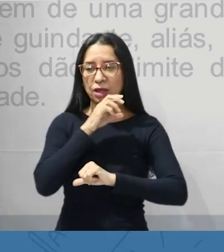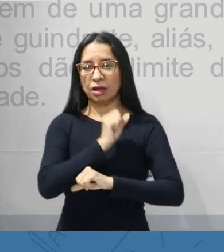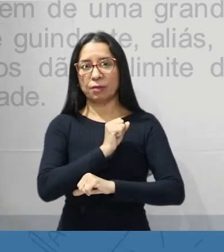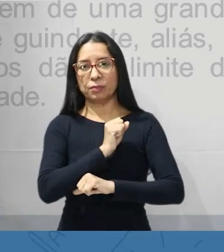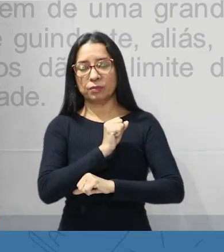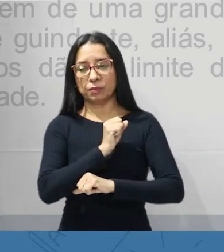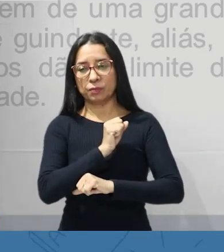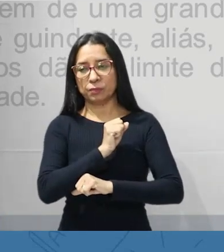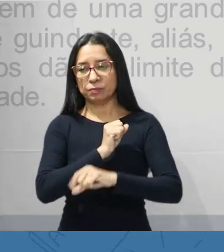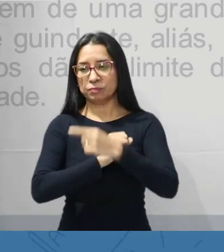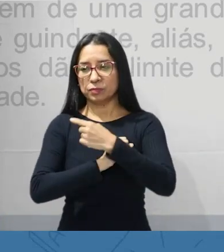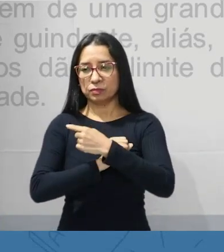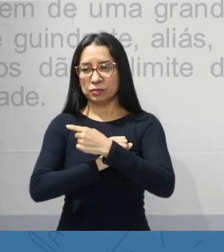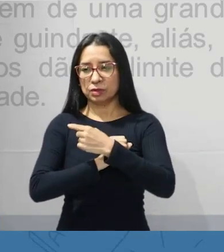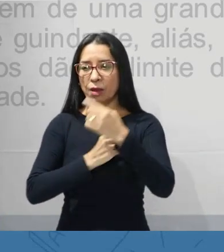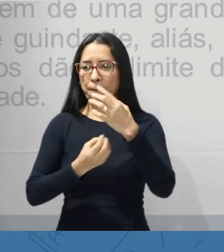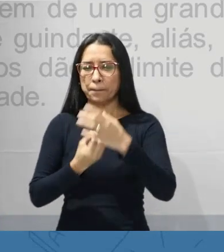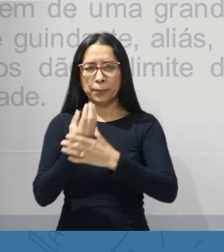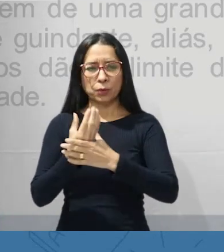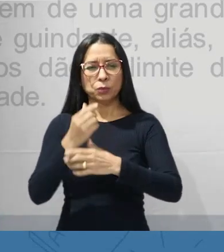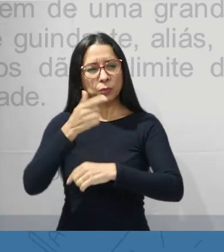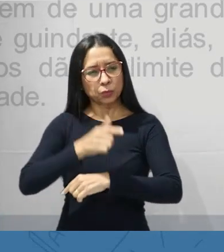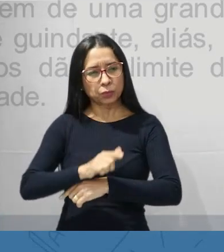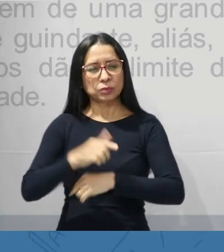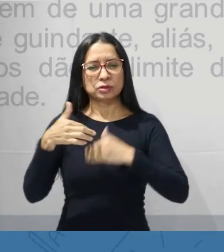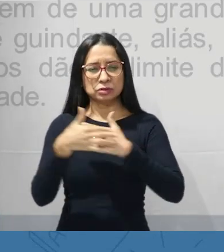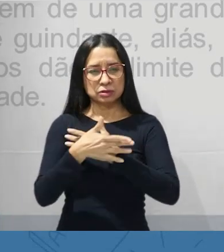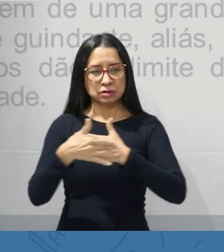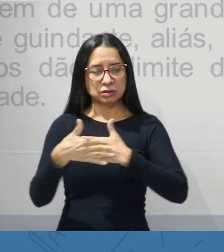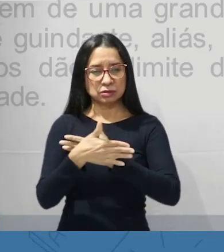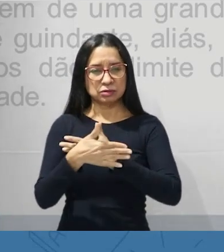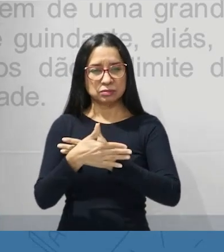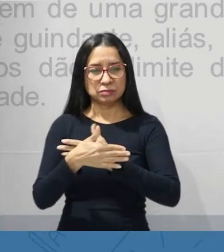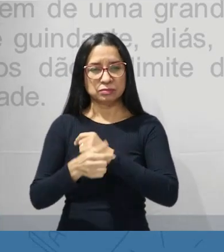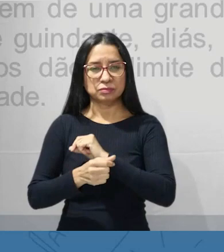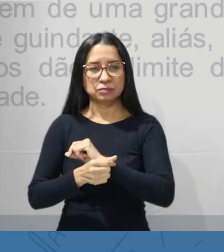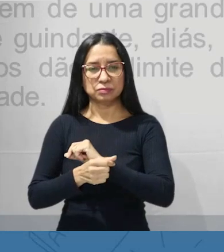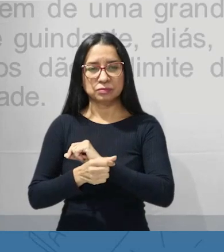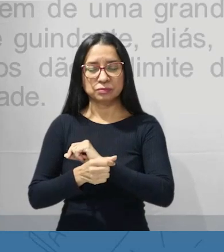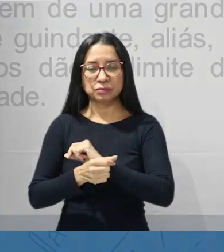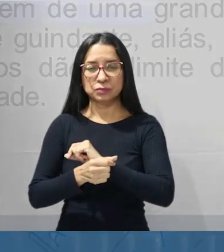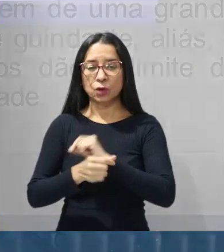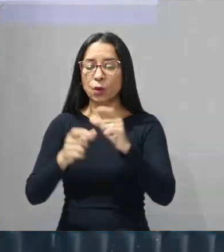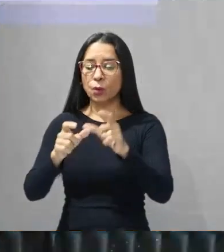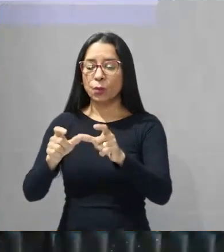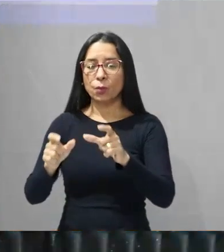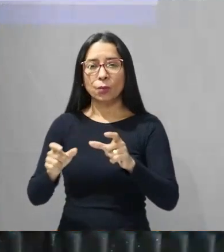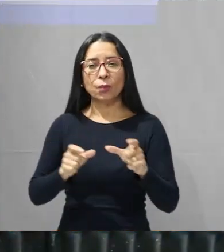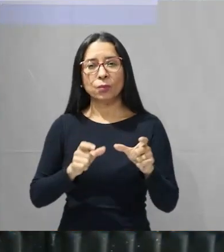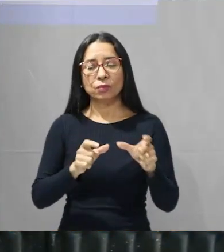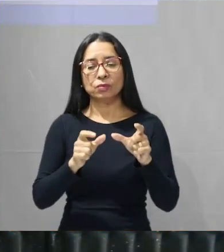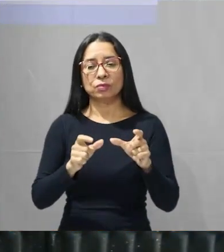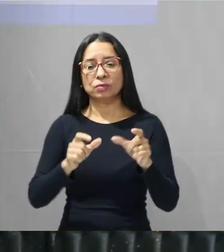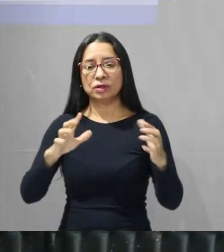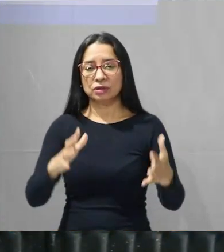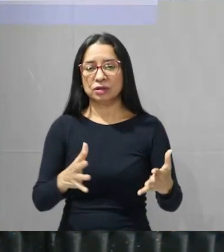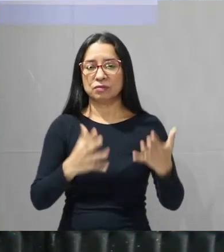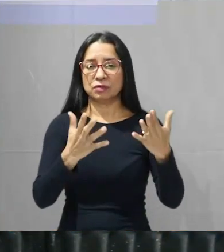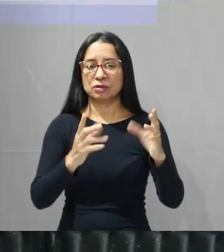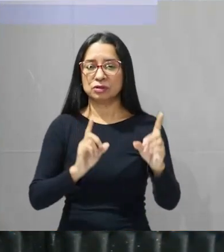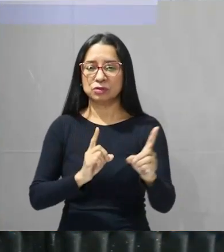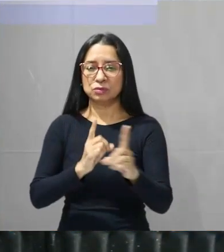com a mesma rapidez com que se reproduz a cidade. O lugar da festa, do encontro